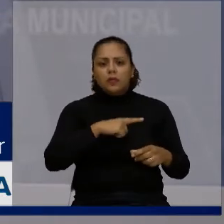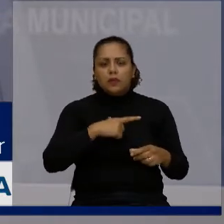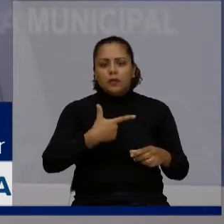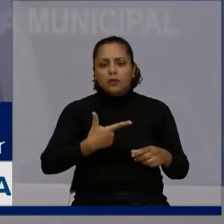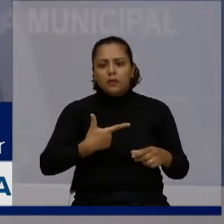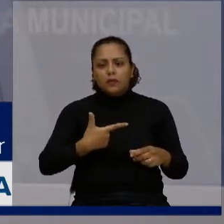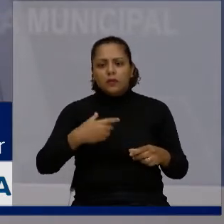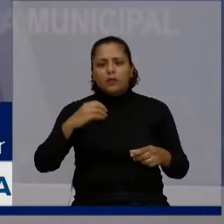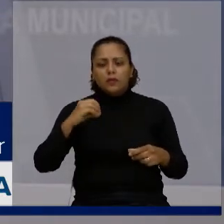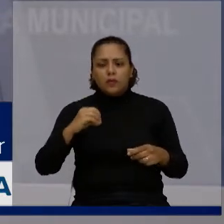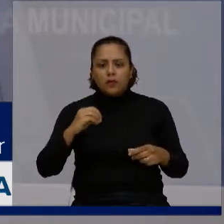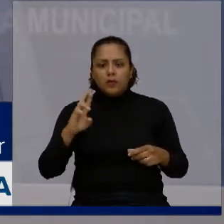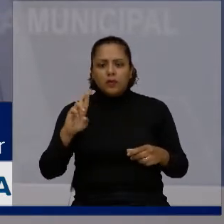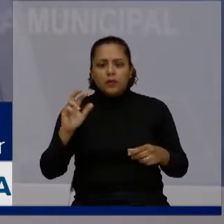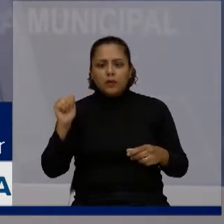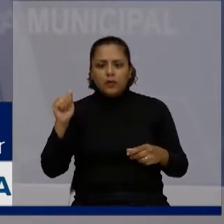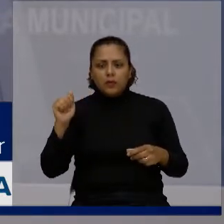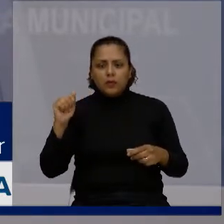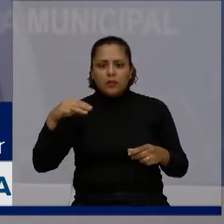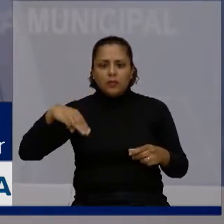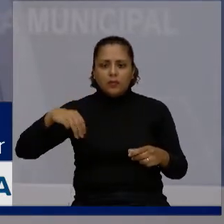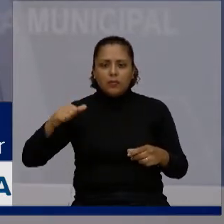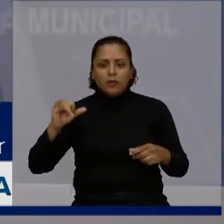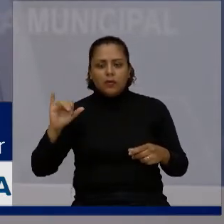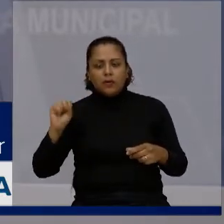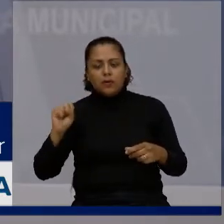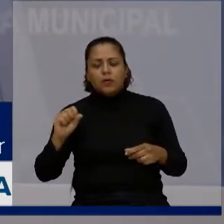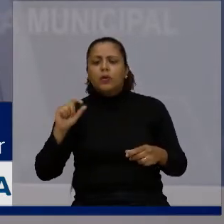ramais. O que é o ramal? É aquele